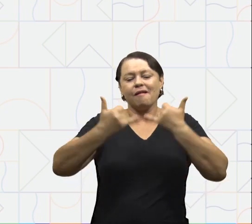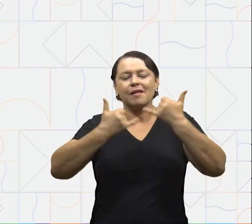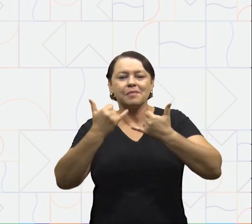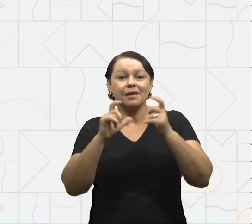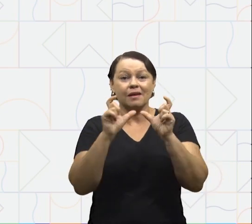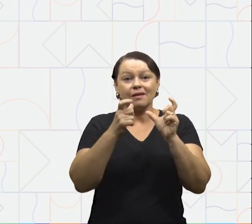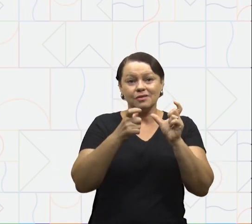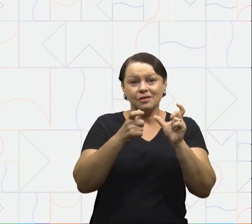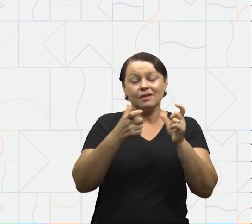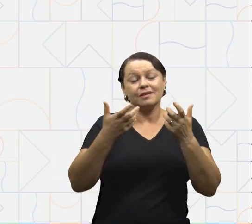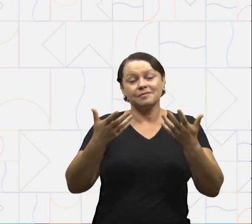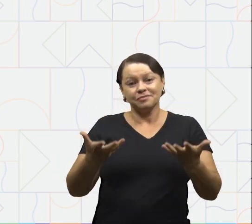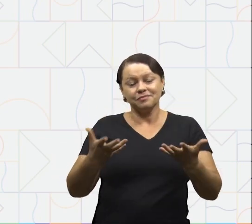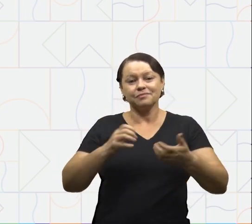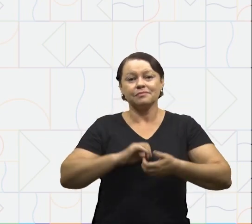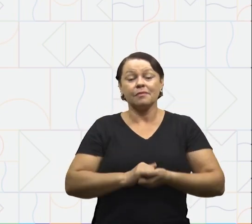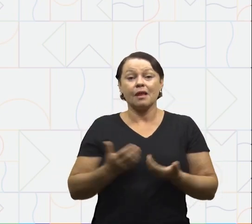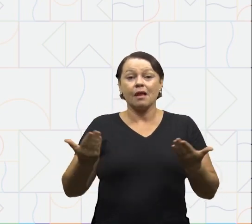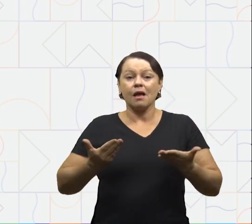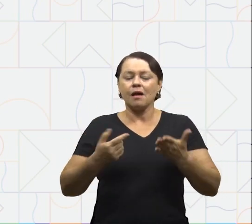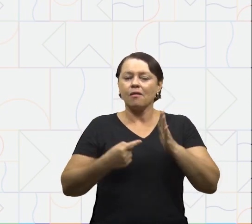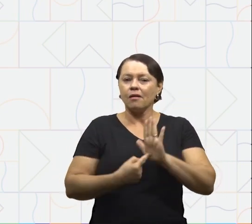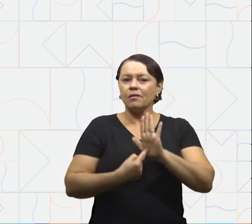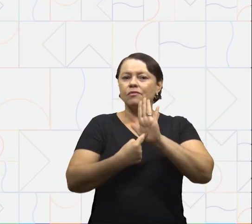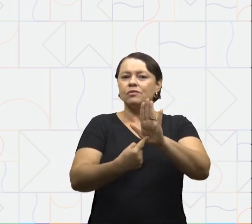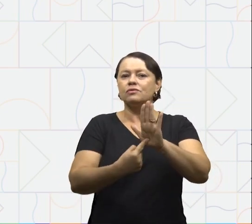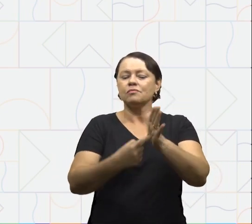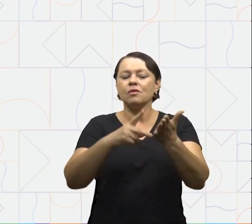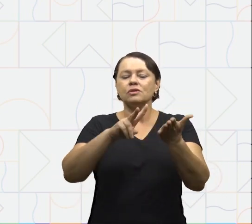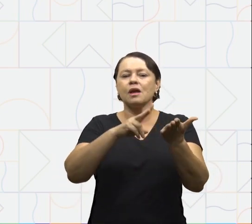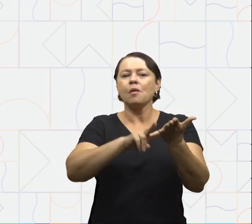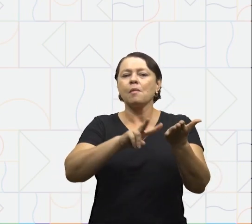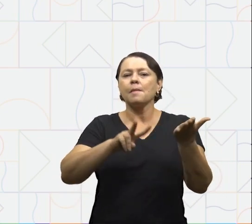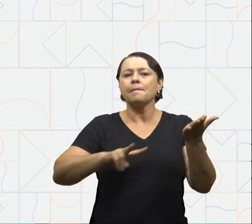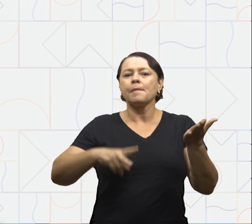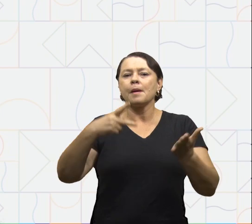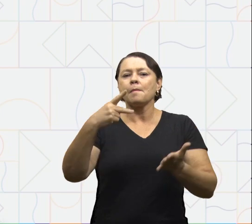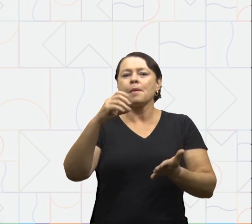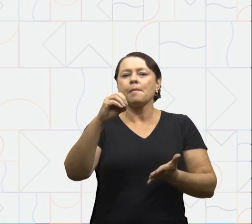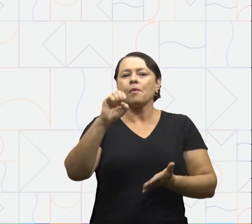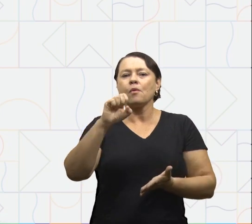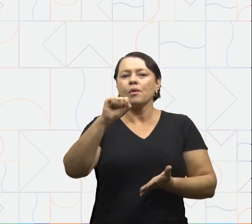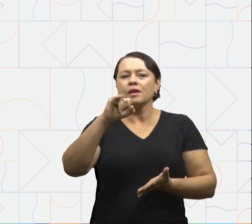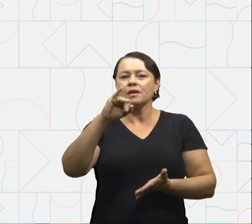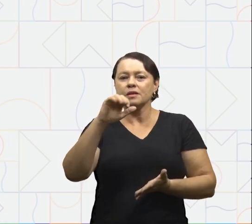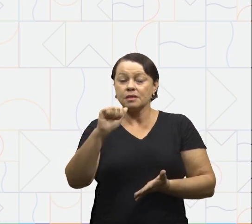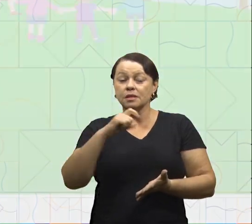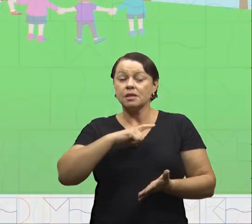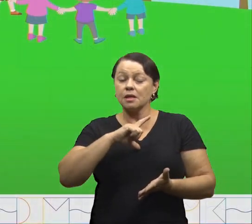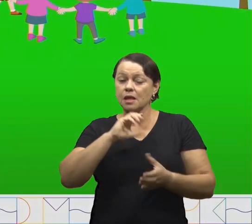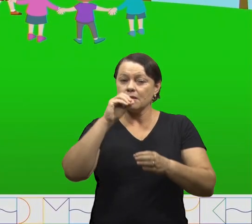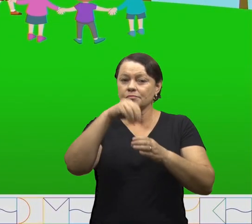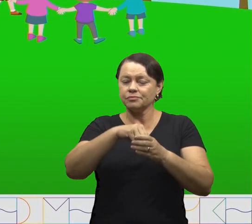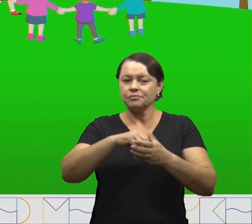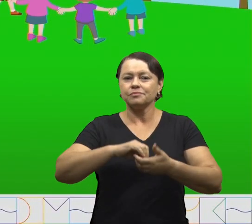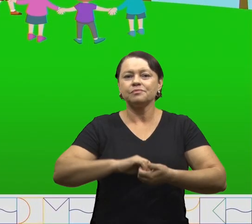jogar. Falando em jogos e brincadeiras, eu vou lhe mostrar uma poesia que descreve muito bem tudo isso.